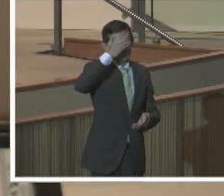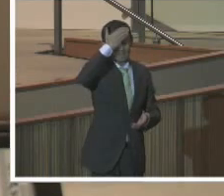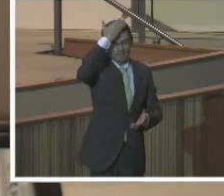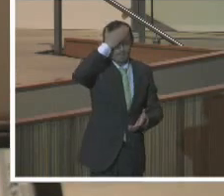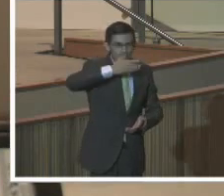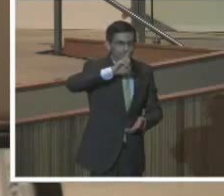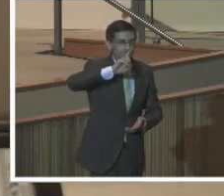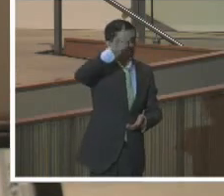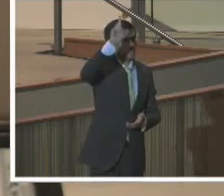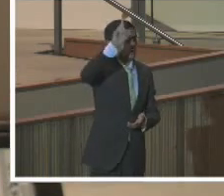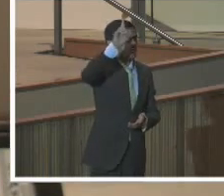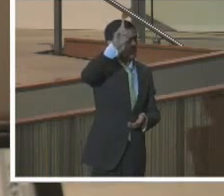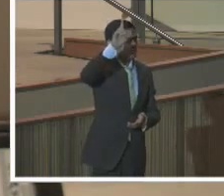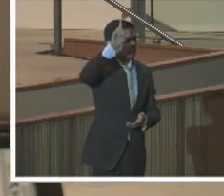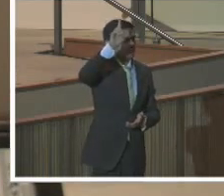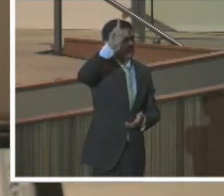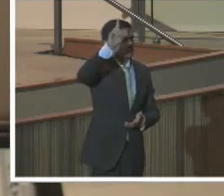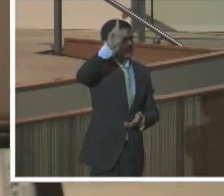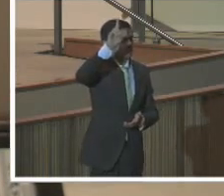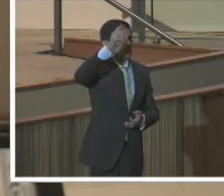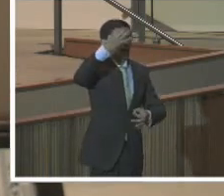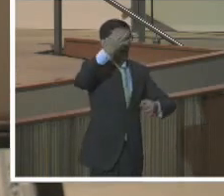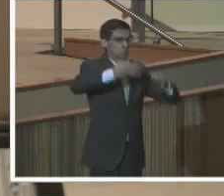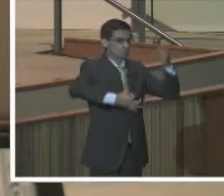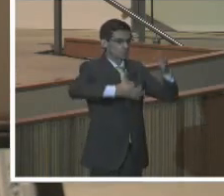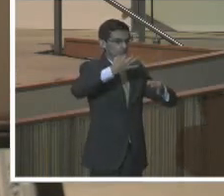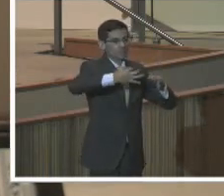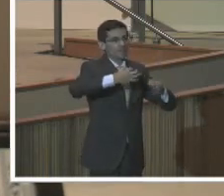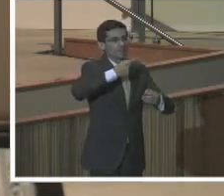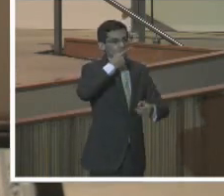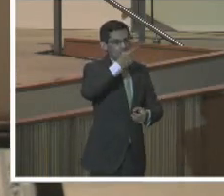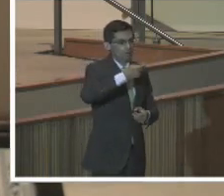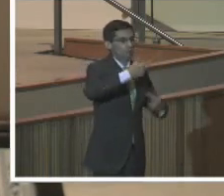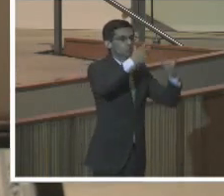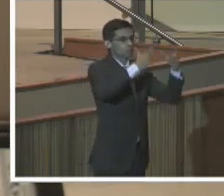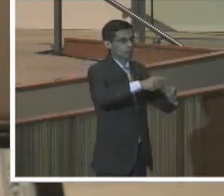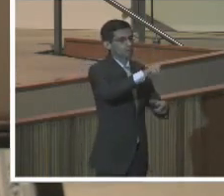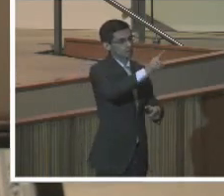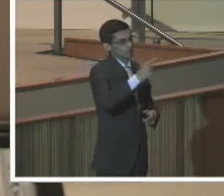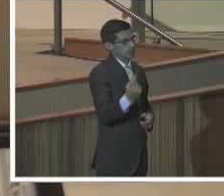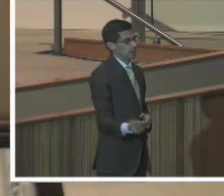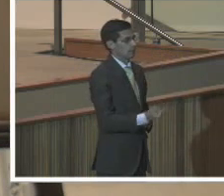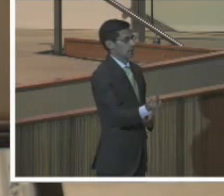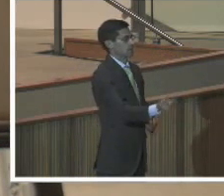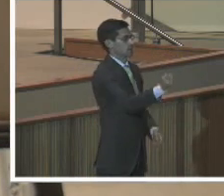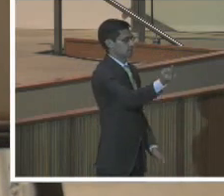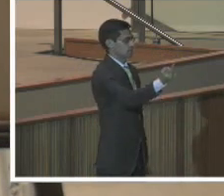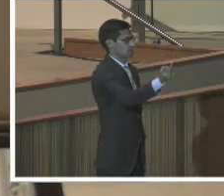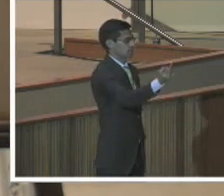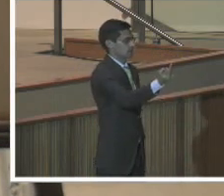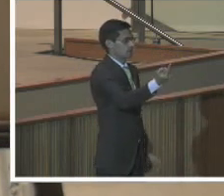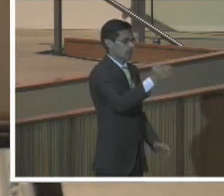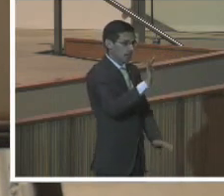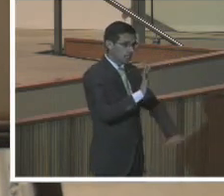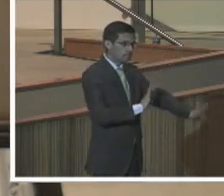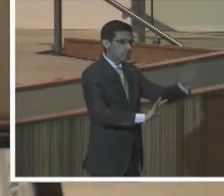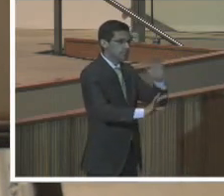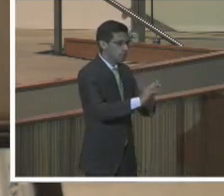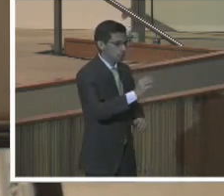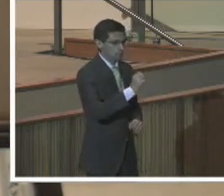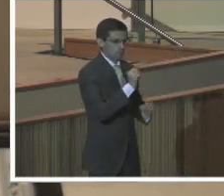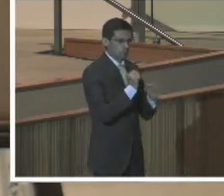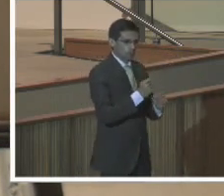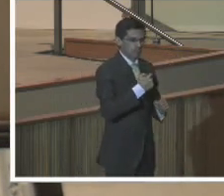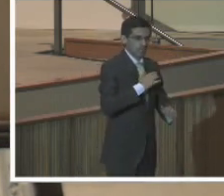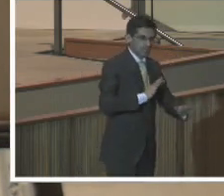de determinação da sentença. E eu posso me rebelar, fazer